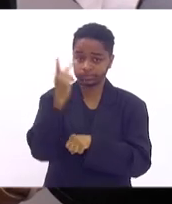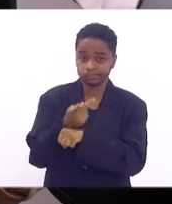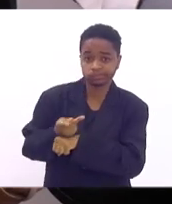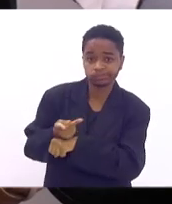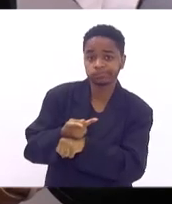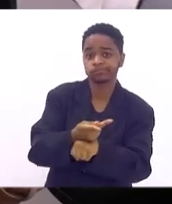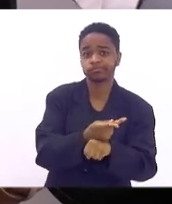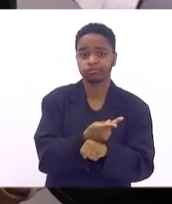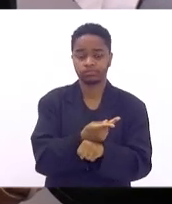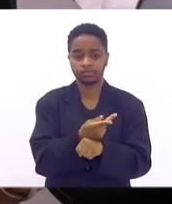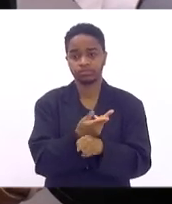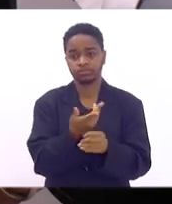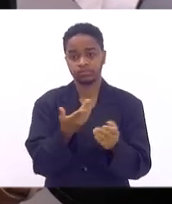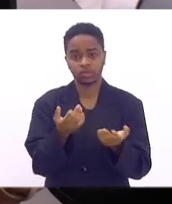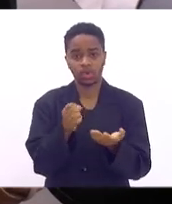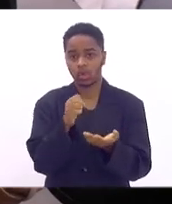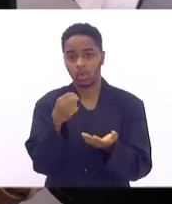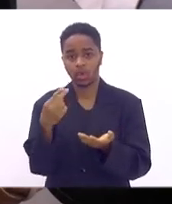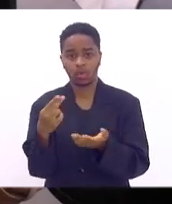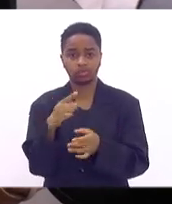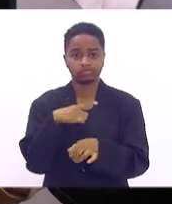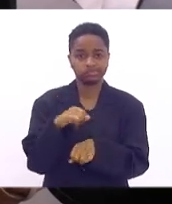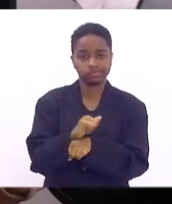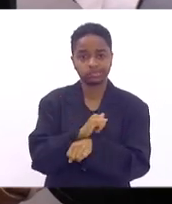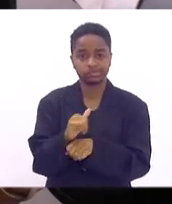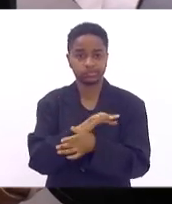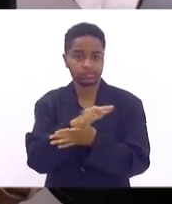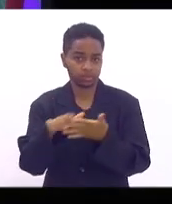né, por todas as ferramentas.